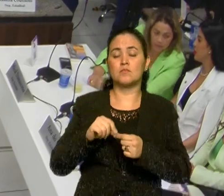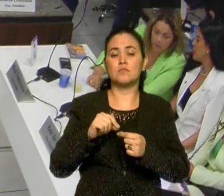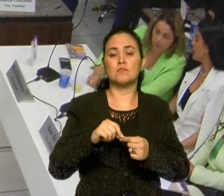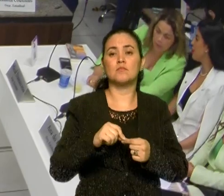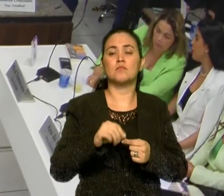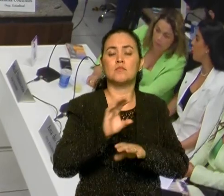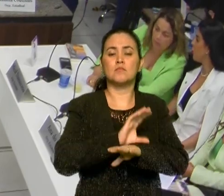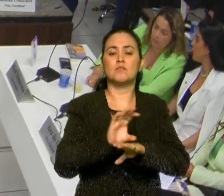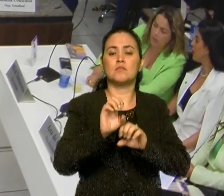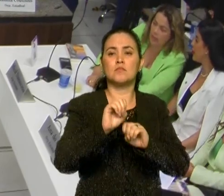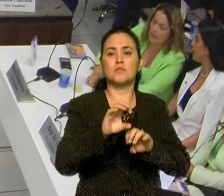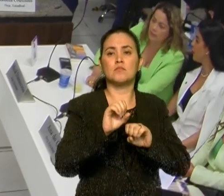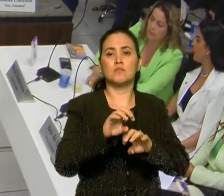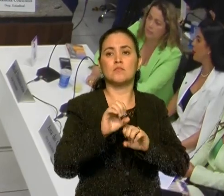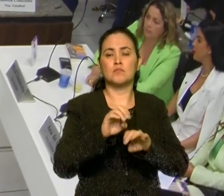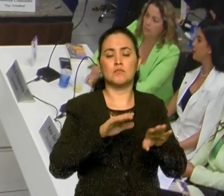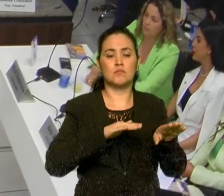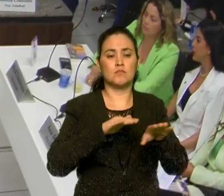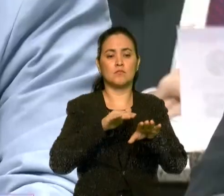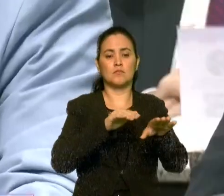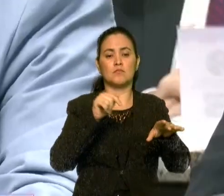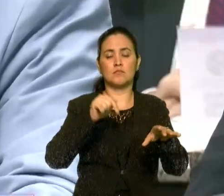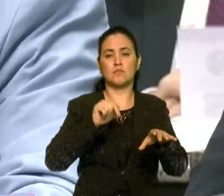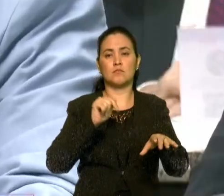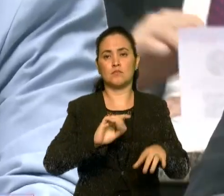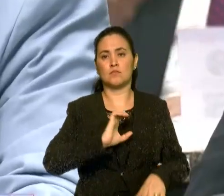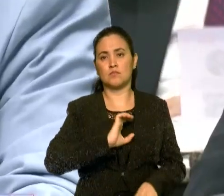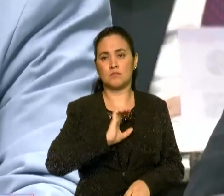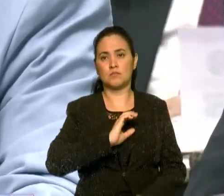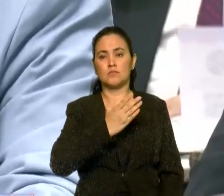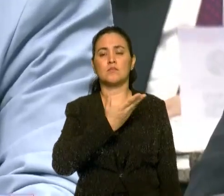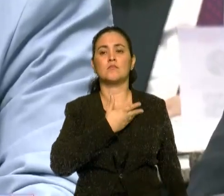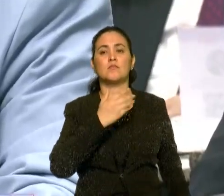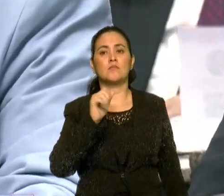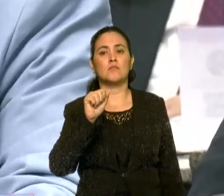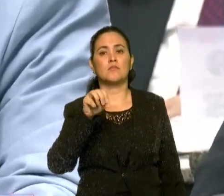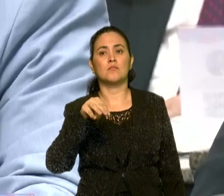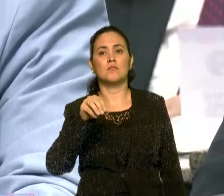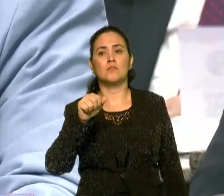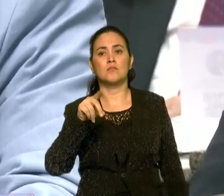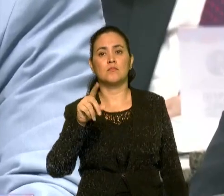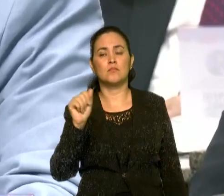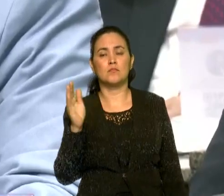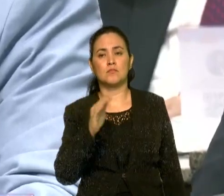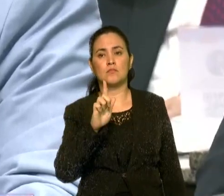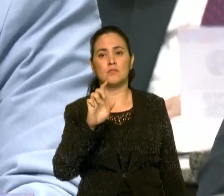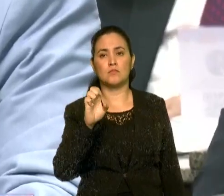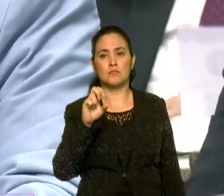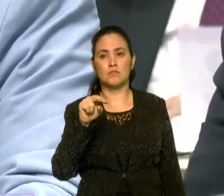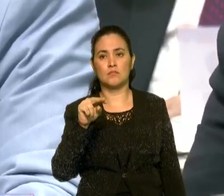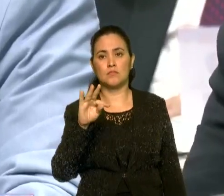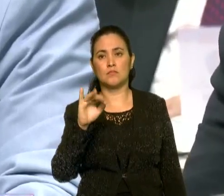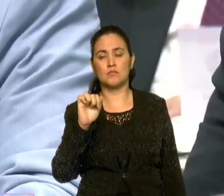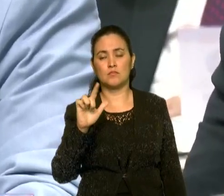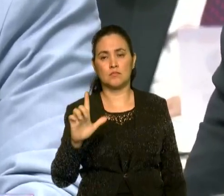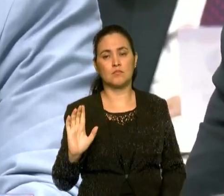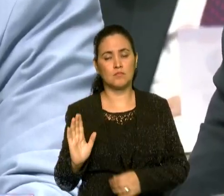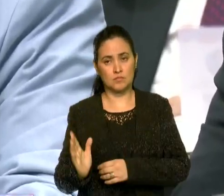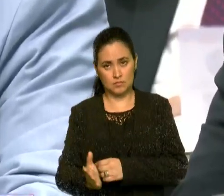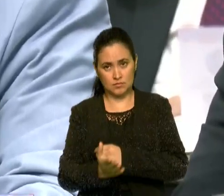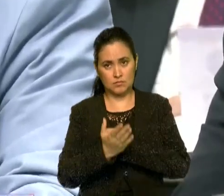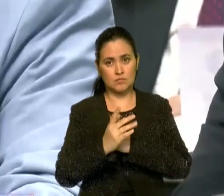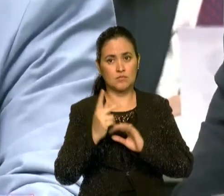A nossa amiga Amanda Gentil também nos ajudou nesse projeto. E hoje eu me coloco também à disposição de você, prefeito